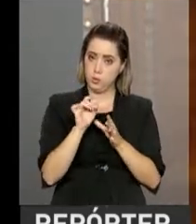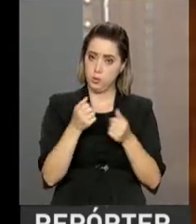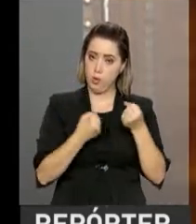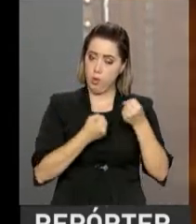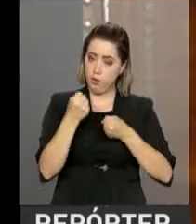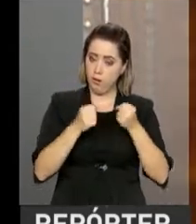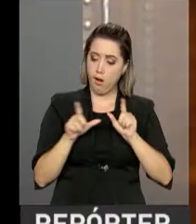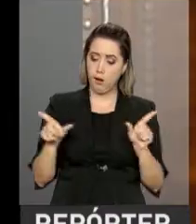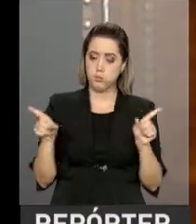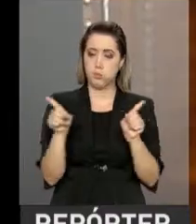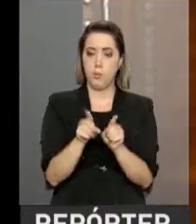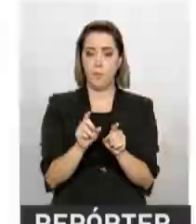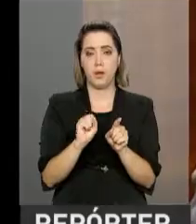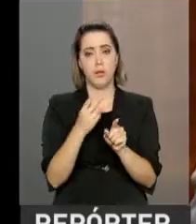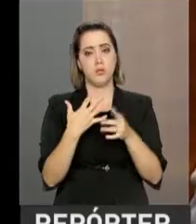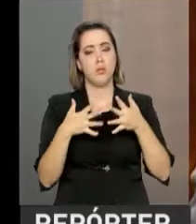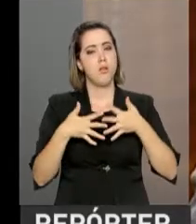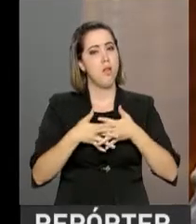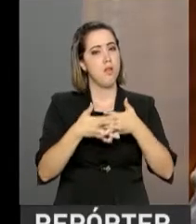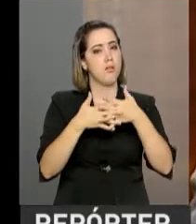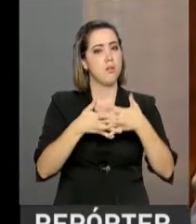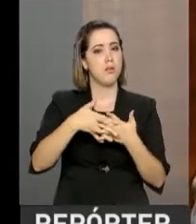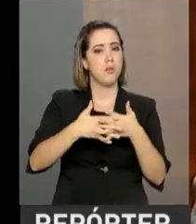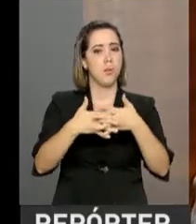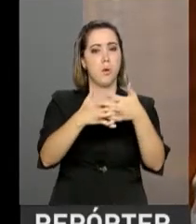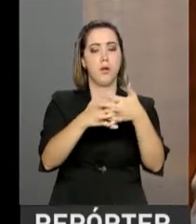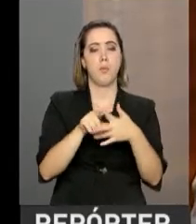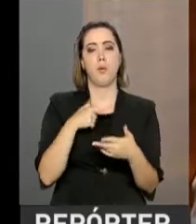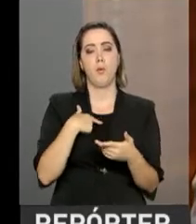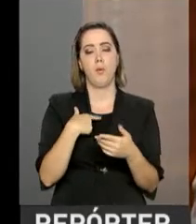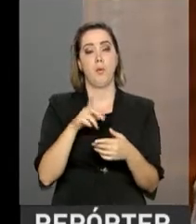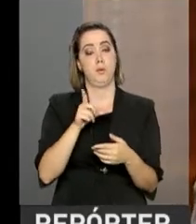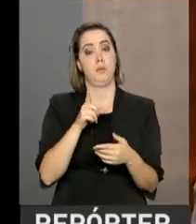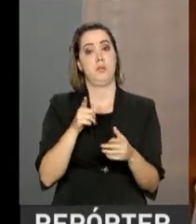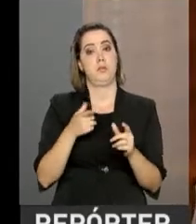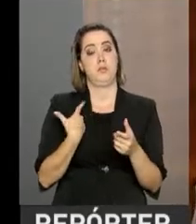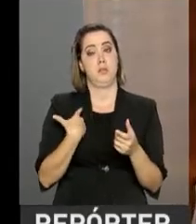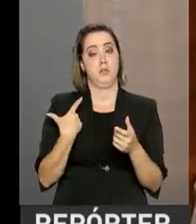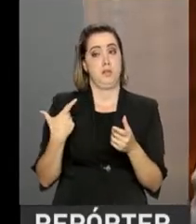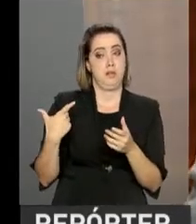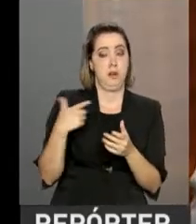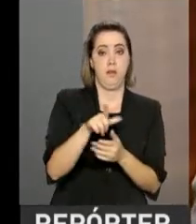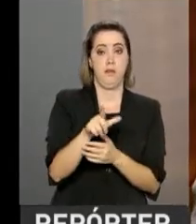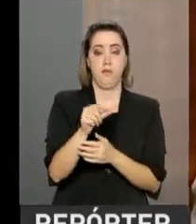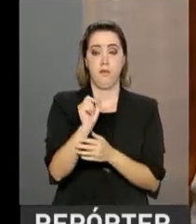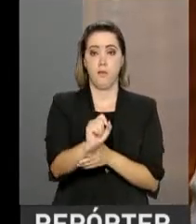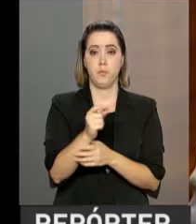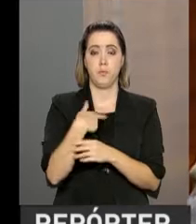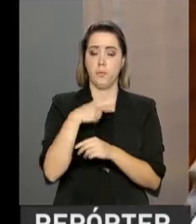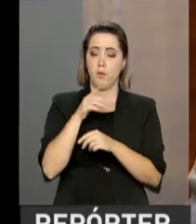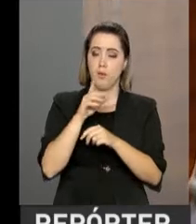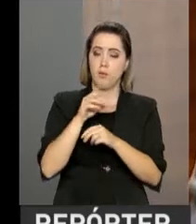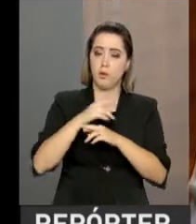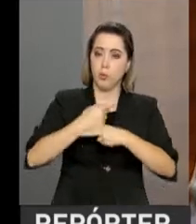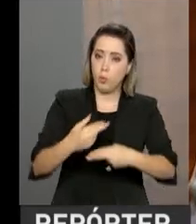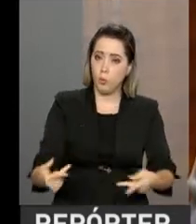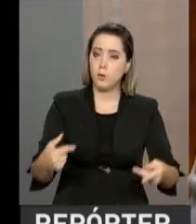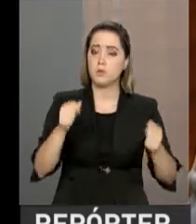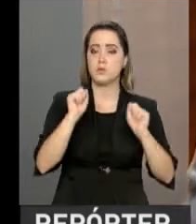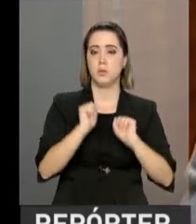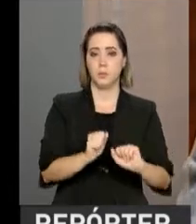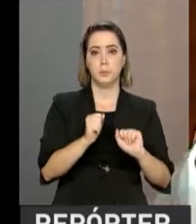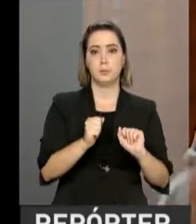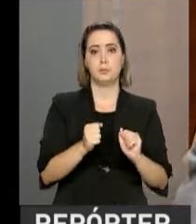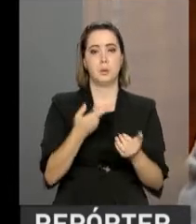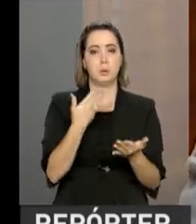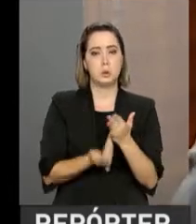os com carga perecível a gente tenha como prioridade primeiro na assistência ao motorista e sua família esse evento